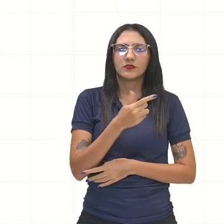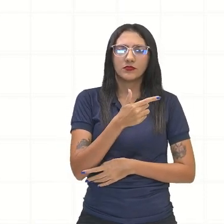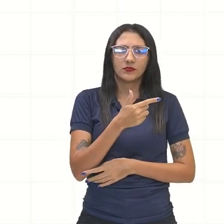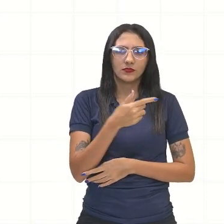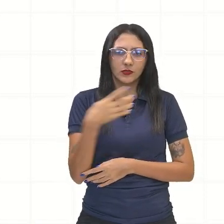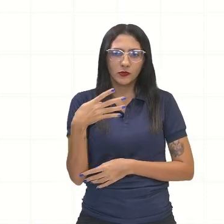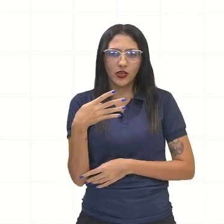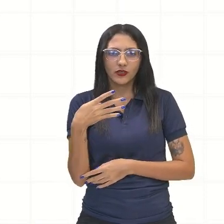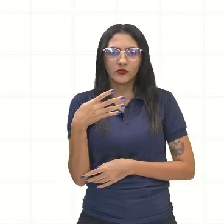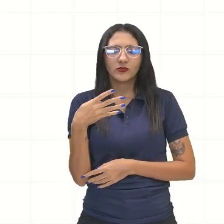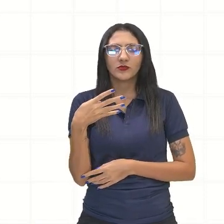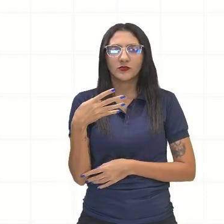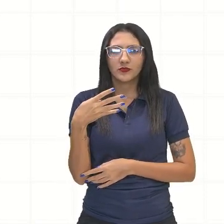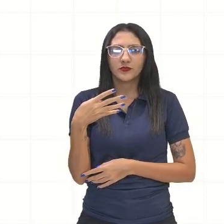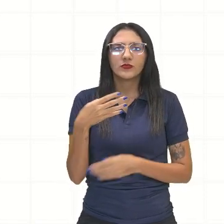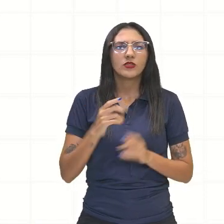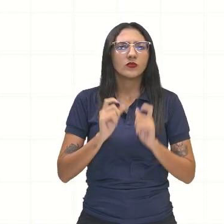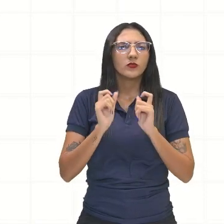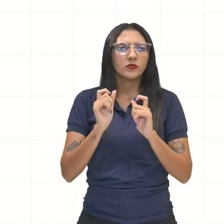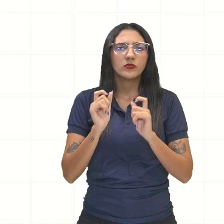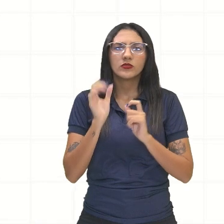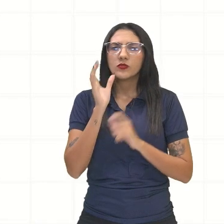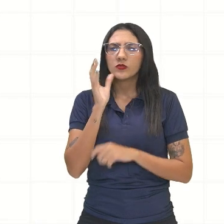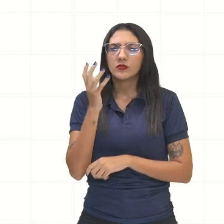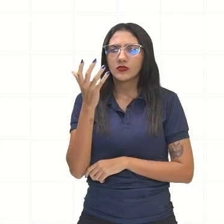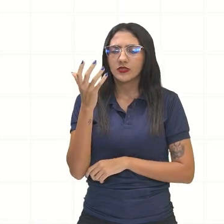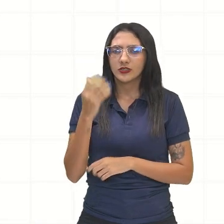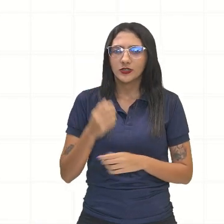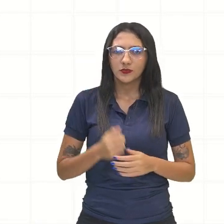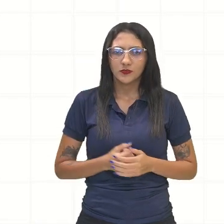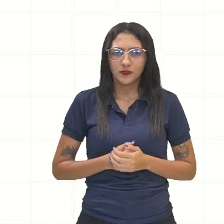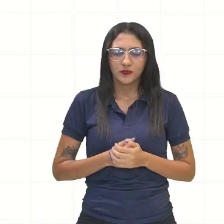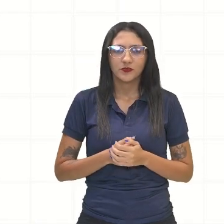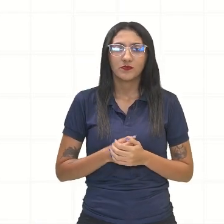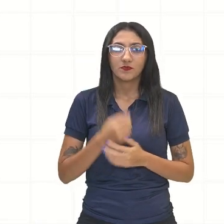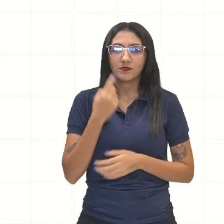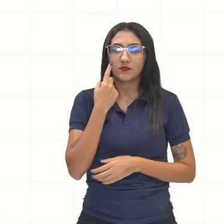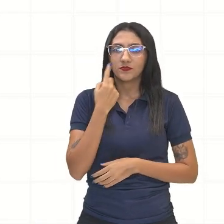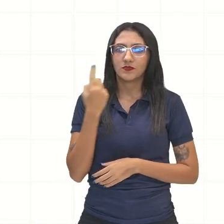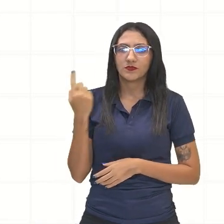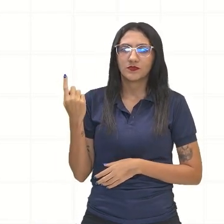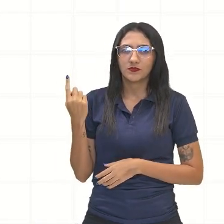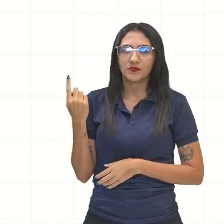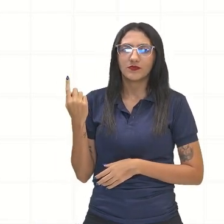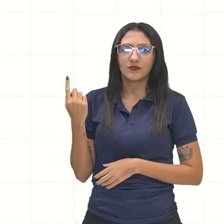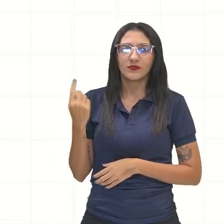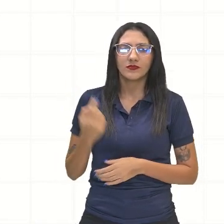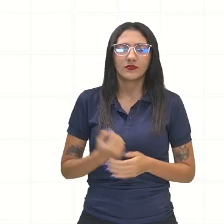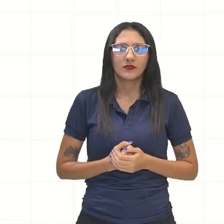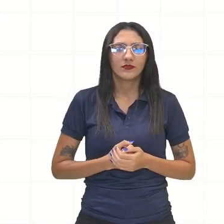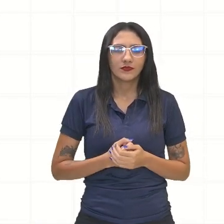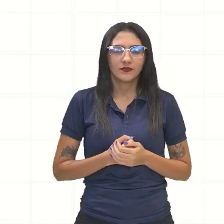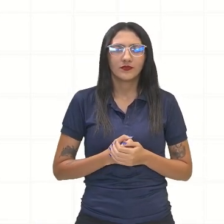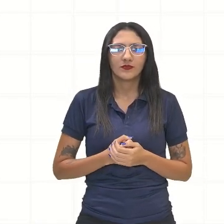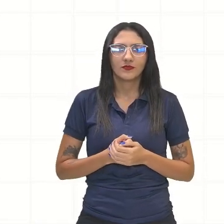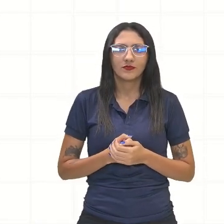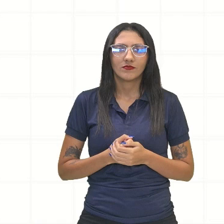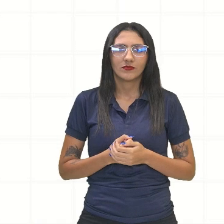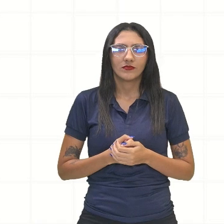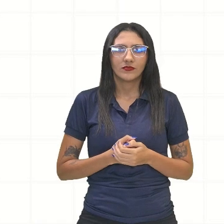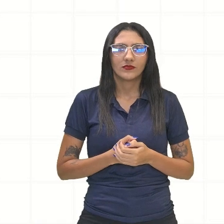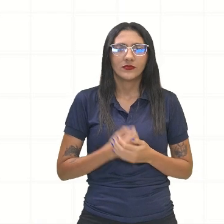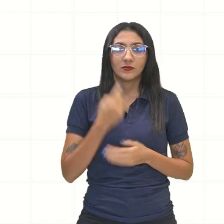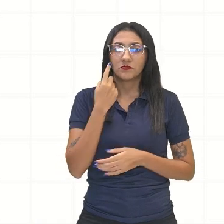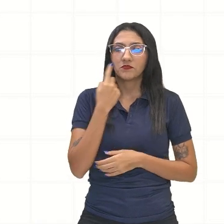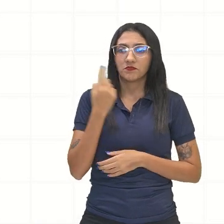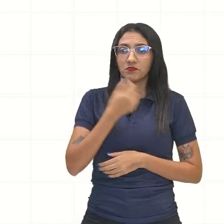324, ok? Então, o que nós vamos fazer? Elimina os 2, soma mais 1. Por isso, olha só, tem aí,